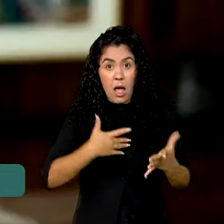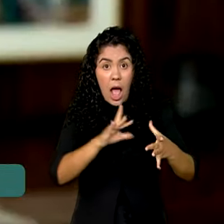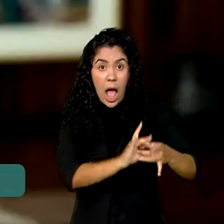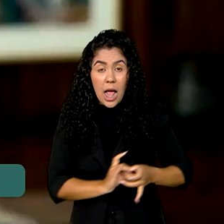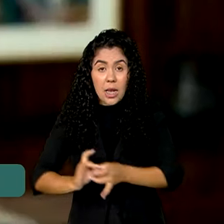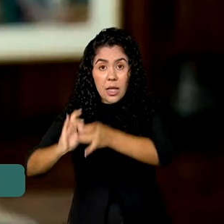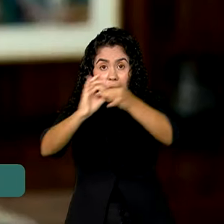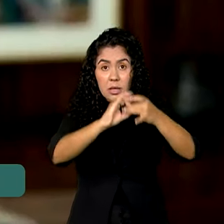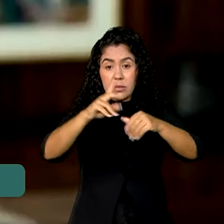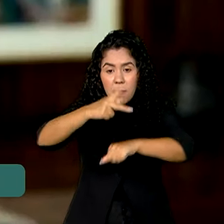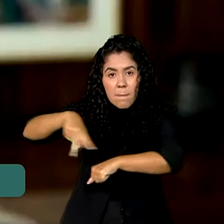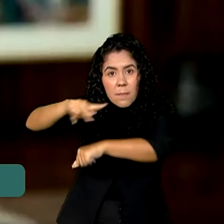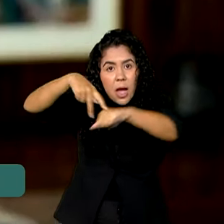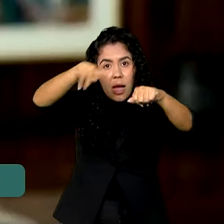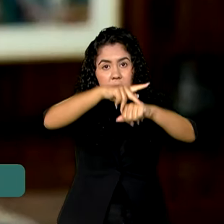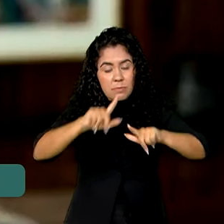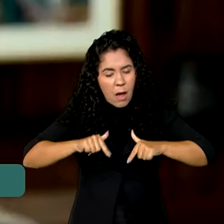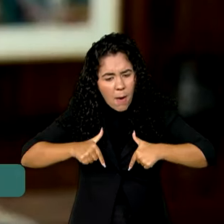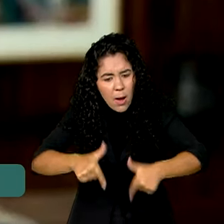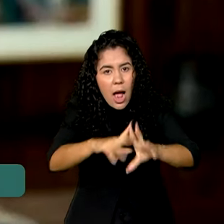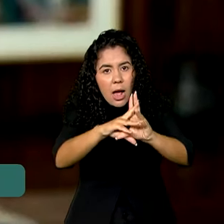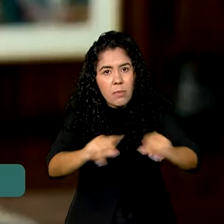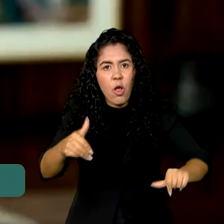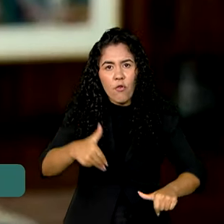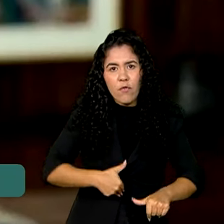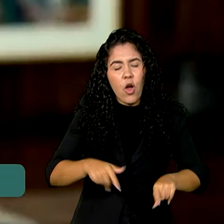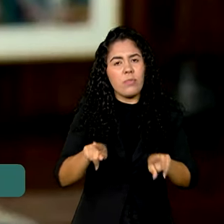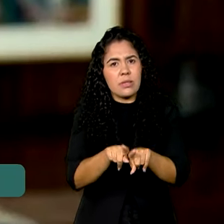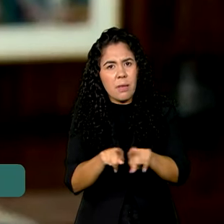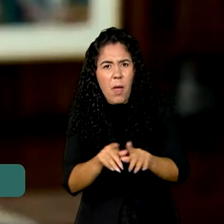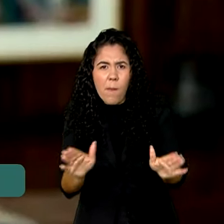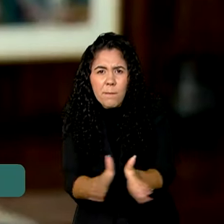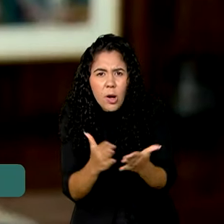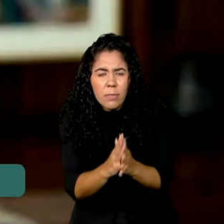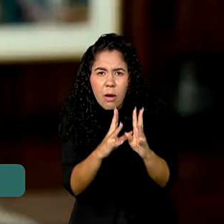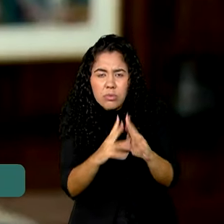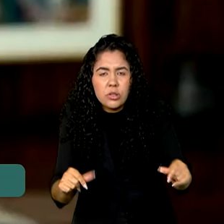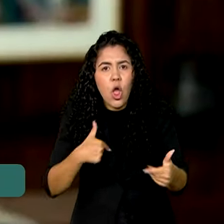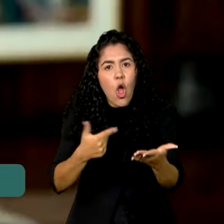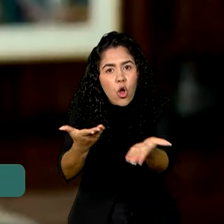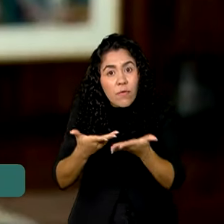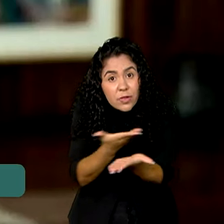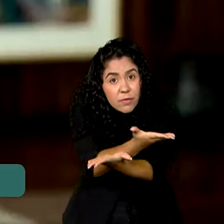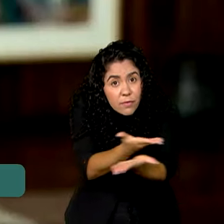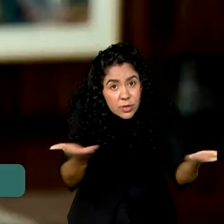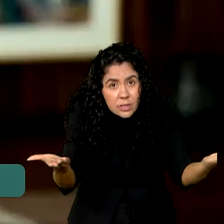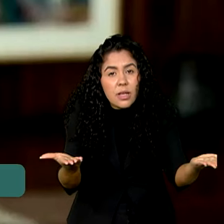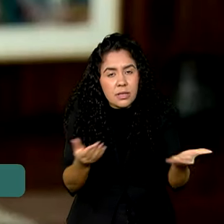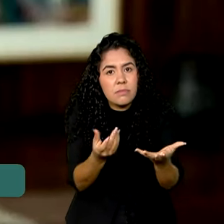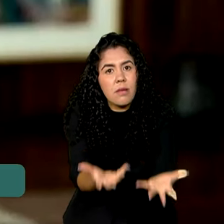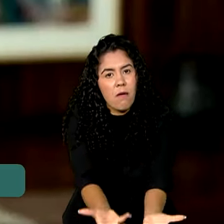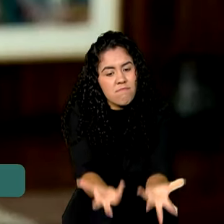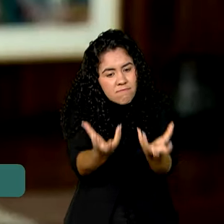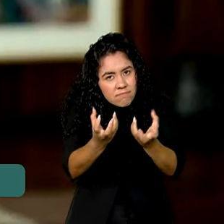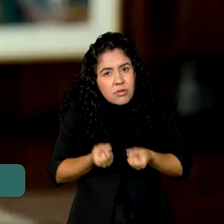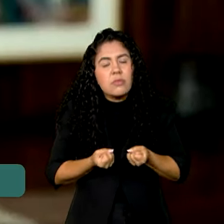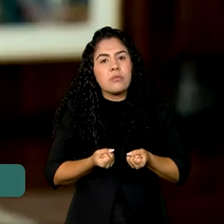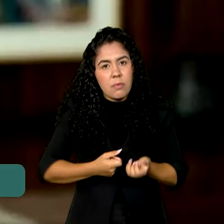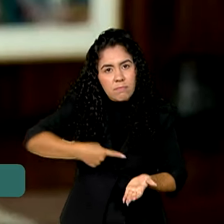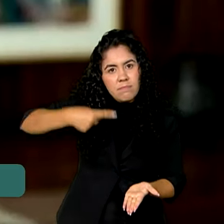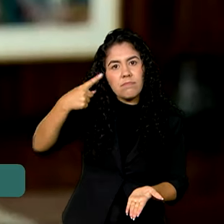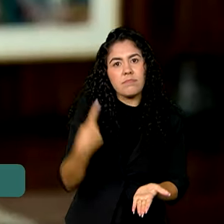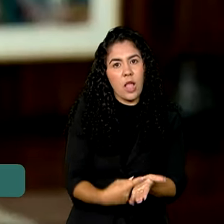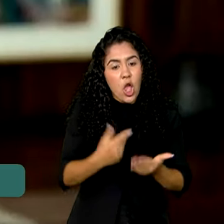a fome e a pobreza já está em fase avançada de adesões convido todos a sear a iniciativa que nasceu no